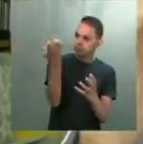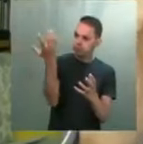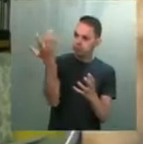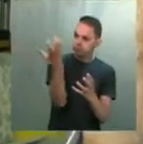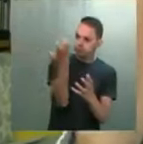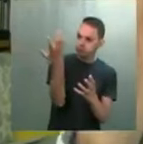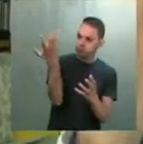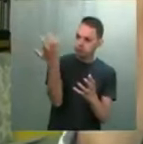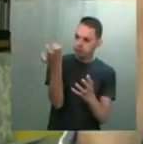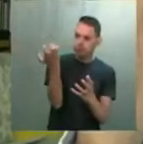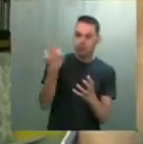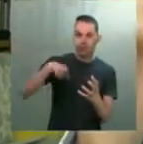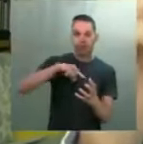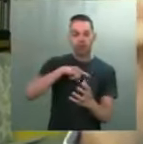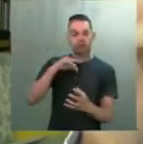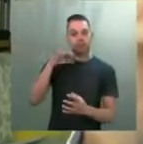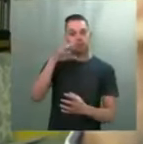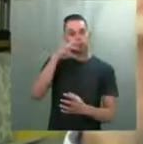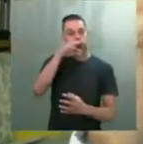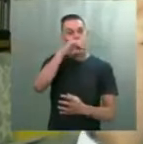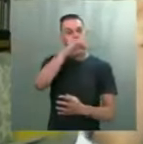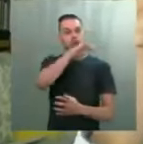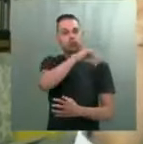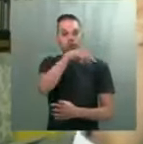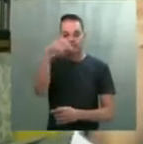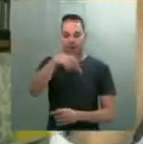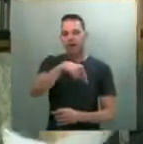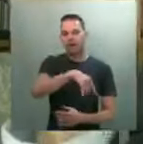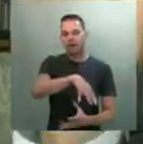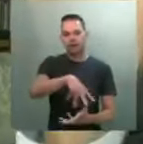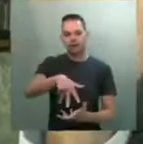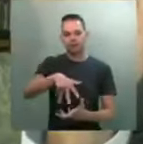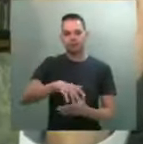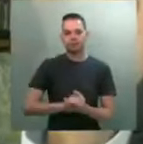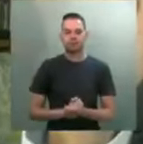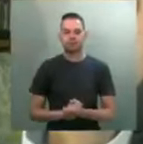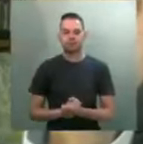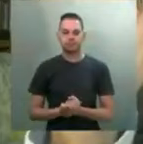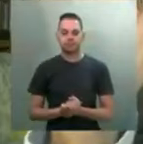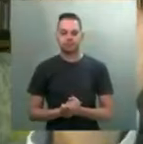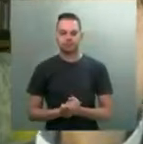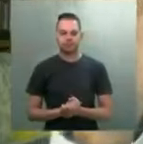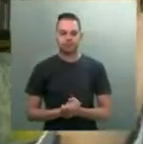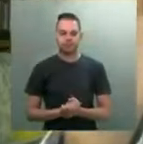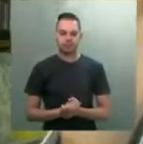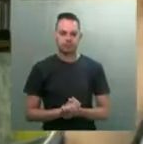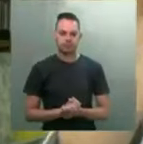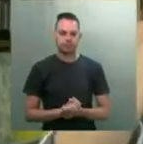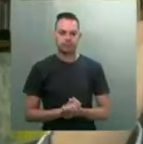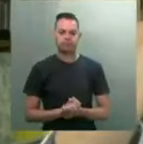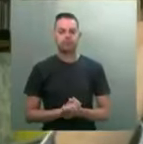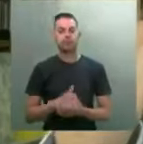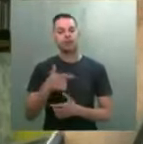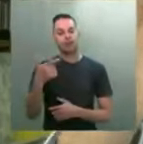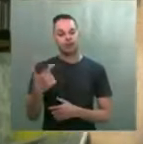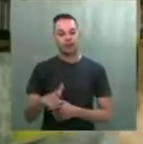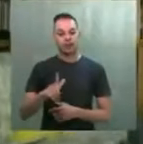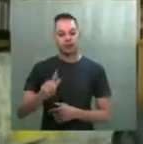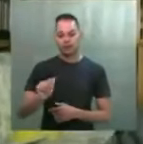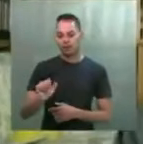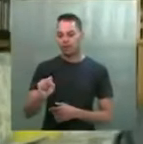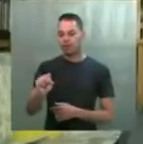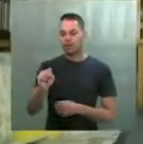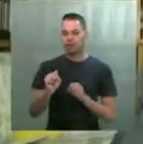mantêm aquecidos aqui no planeta Terra. E ao colocarmos mais desses gases